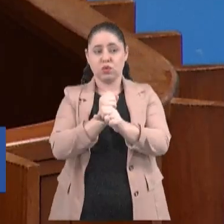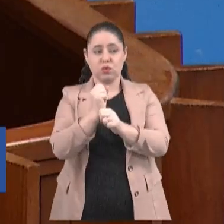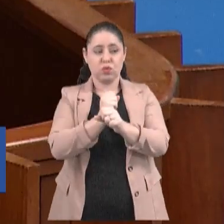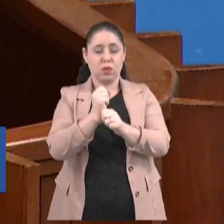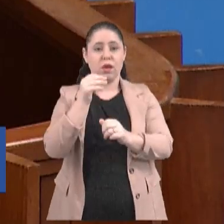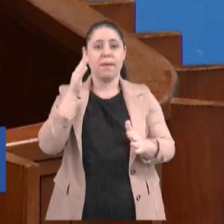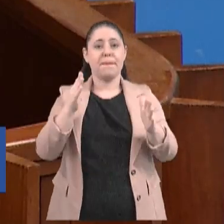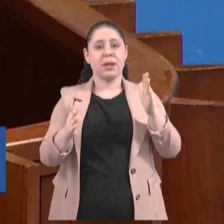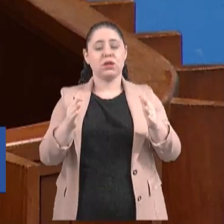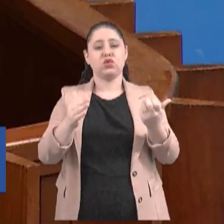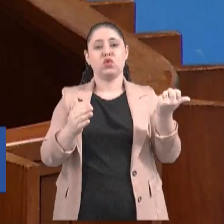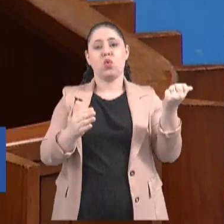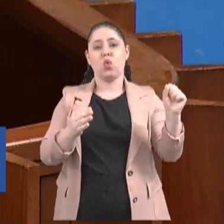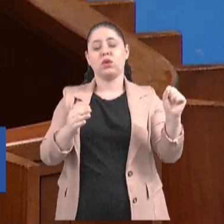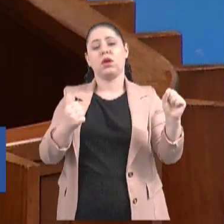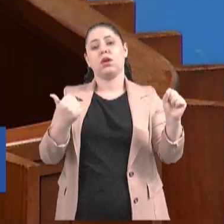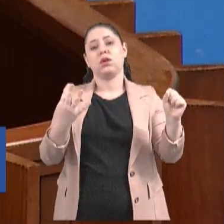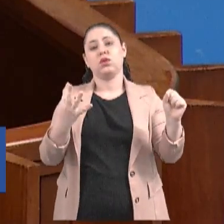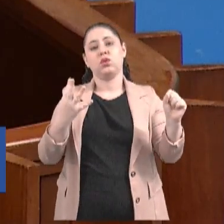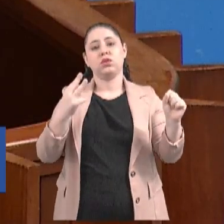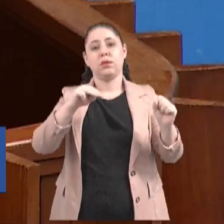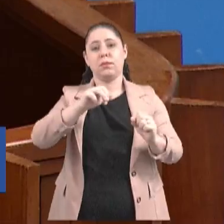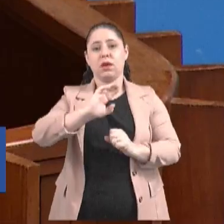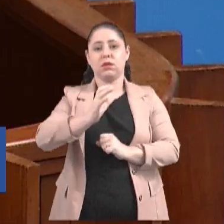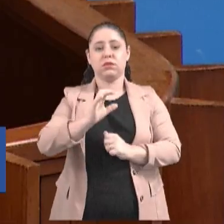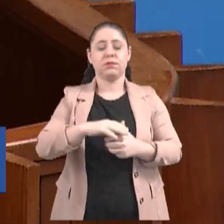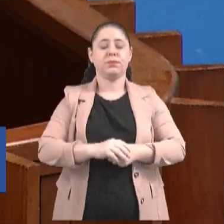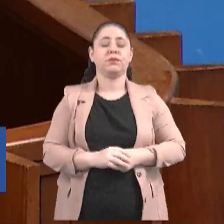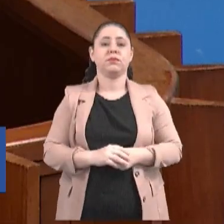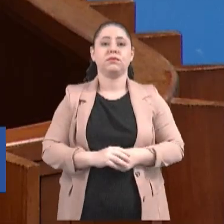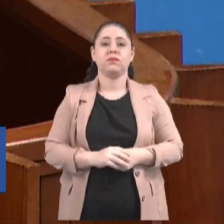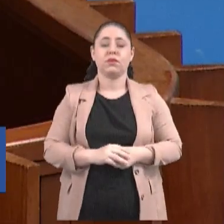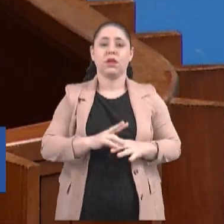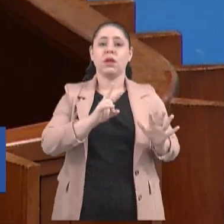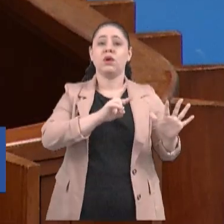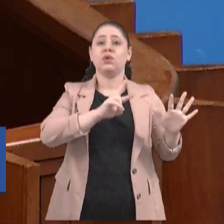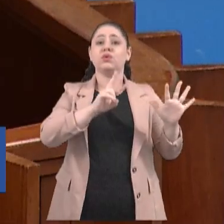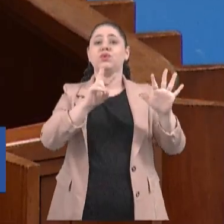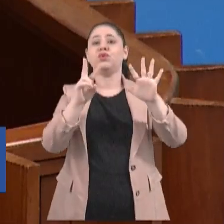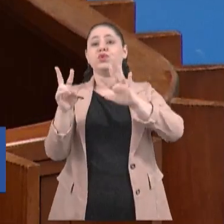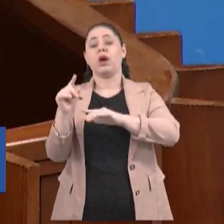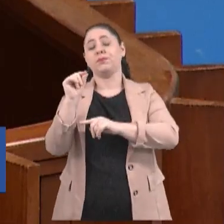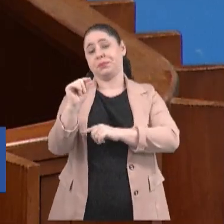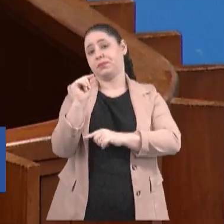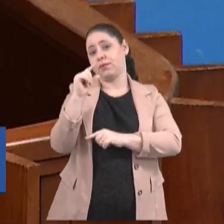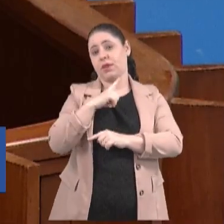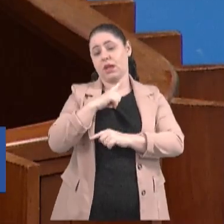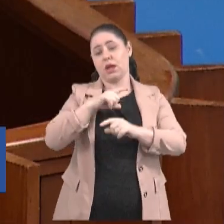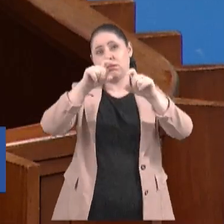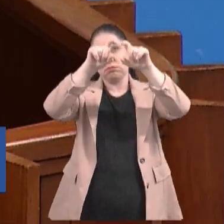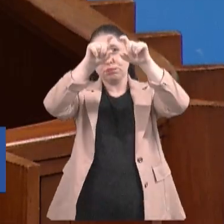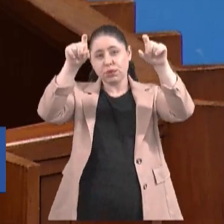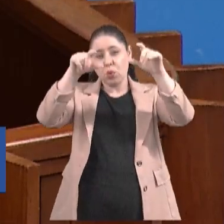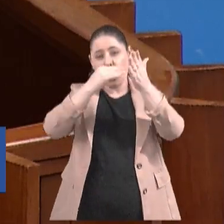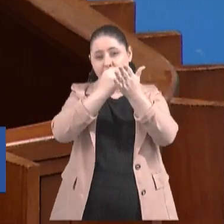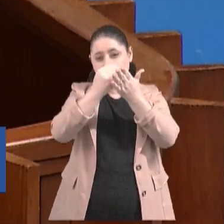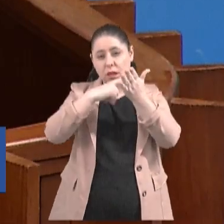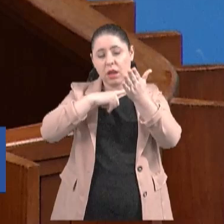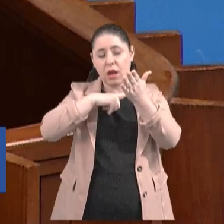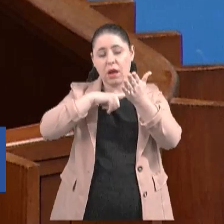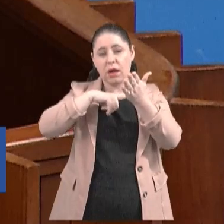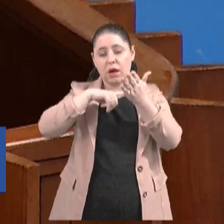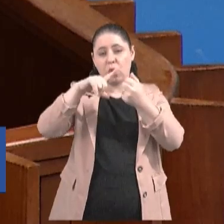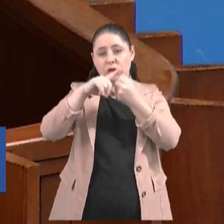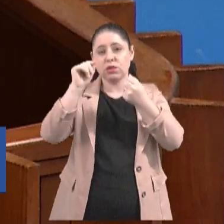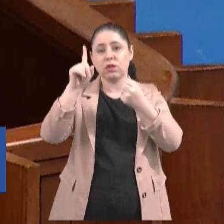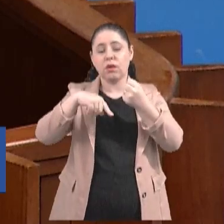anualmente no período de 8 a 14 de março. A semana a que se refere o caput desse artigo deverá ser incluída